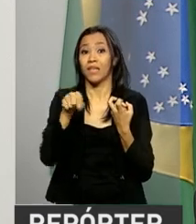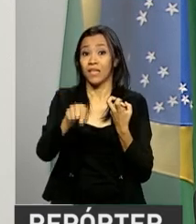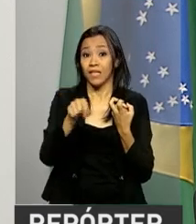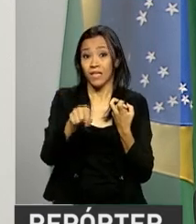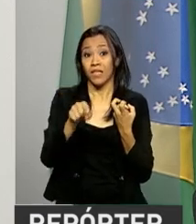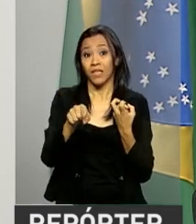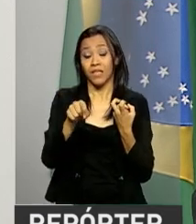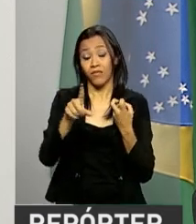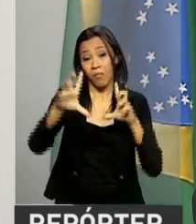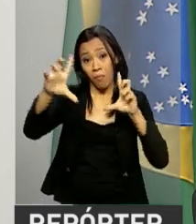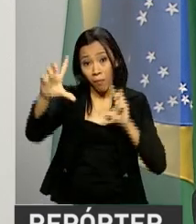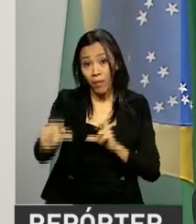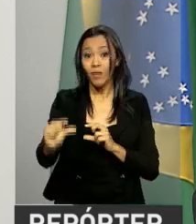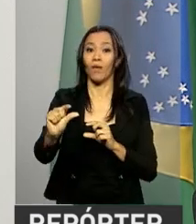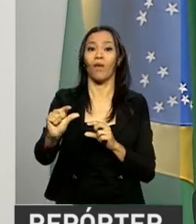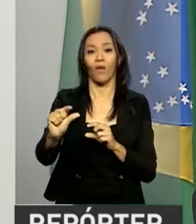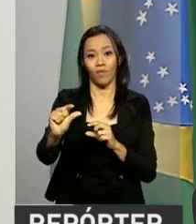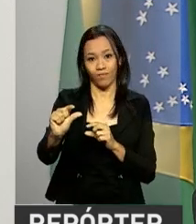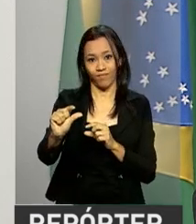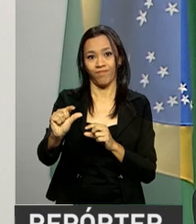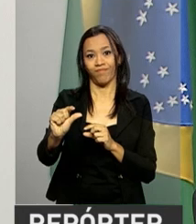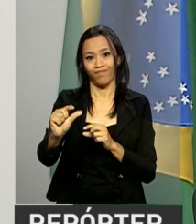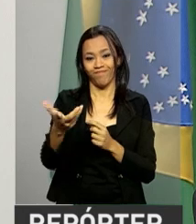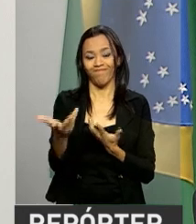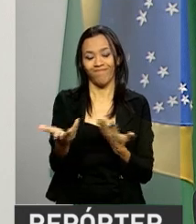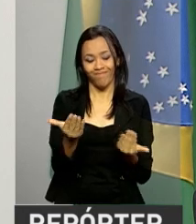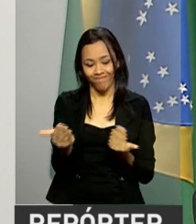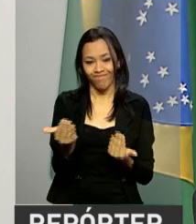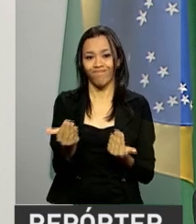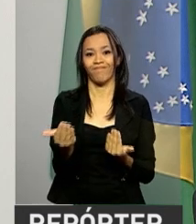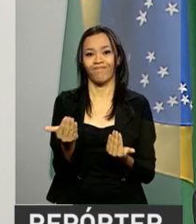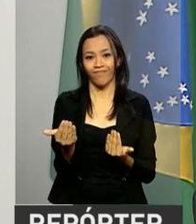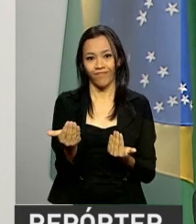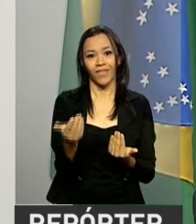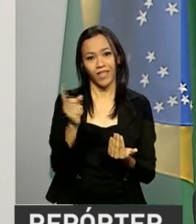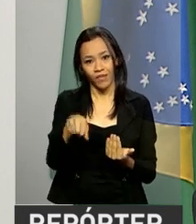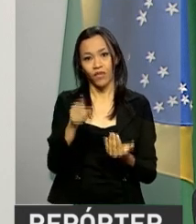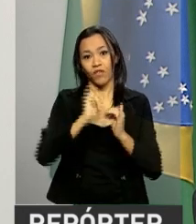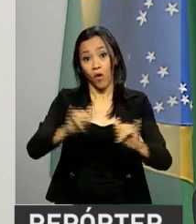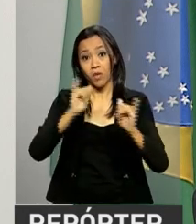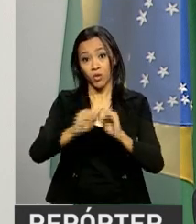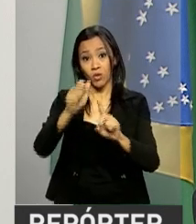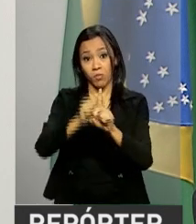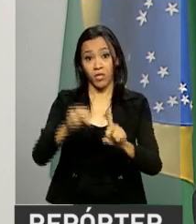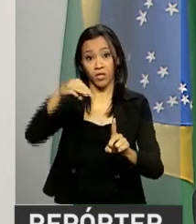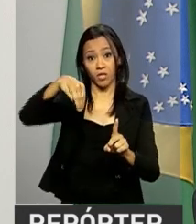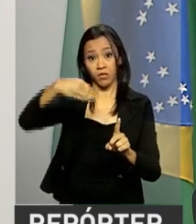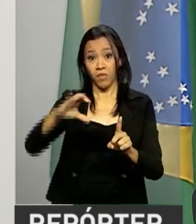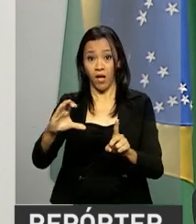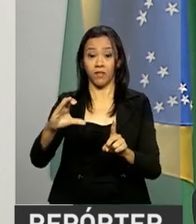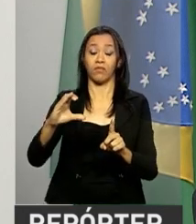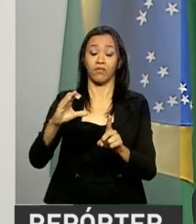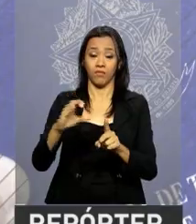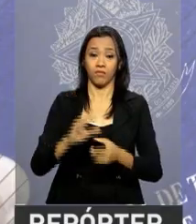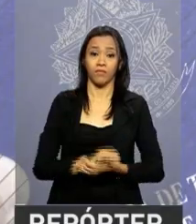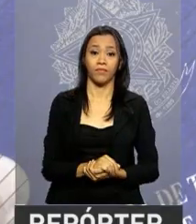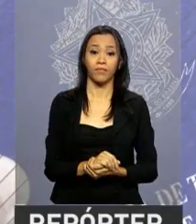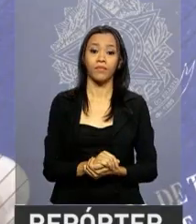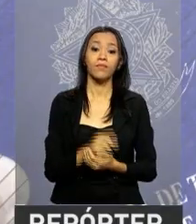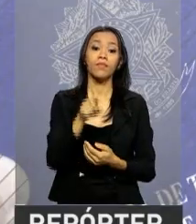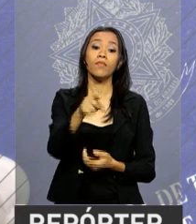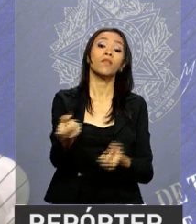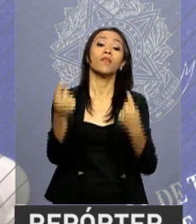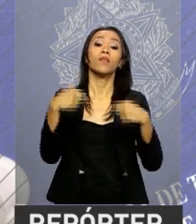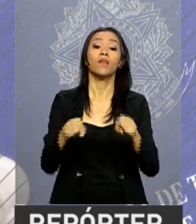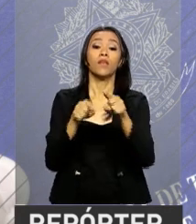foi muito menor foi praticamente a metade do que foi o dado de Março que foi Men 118.000 nos